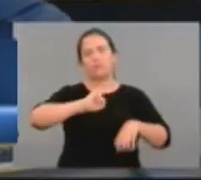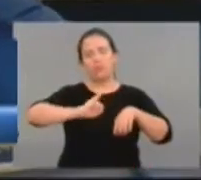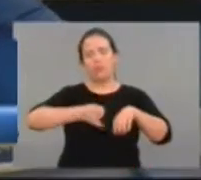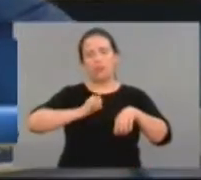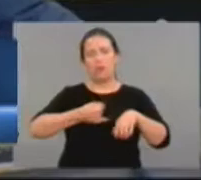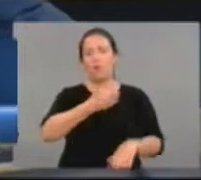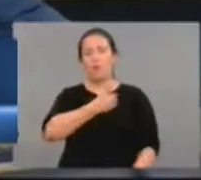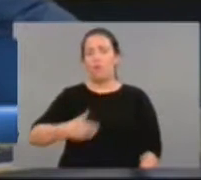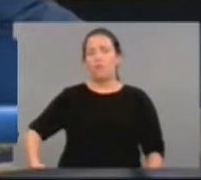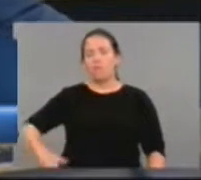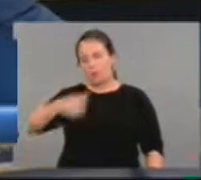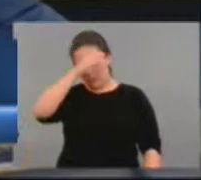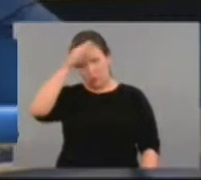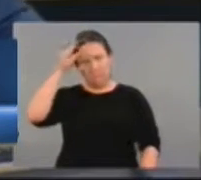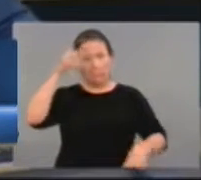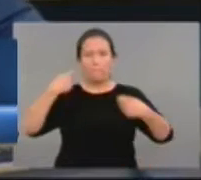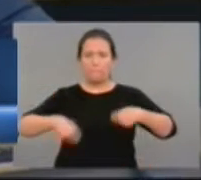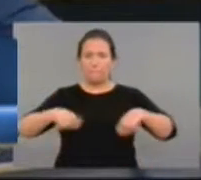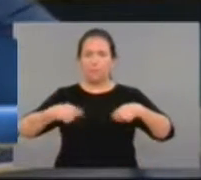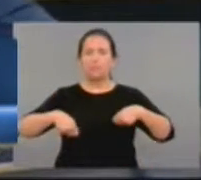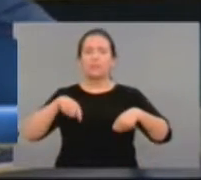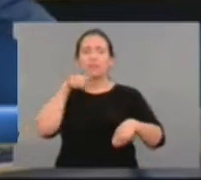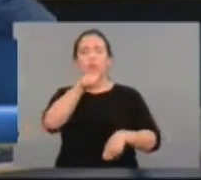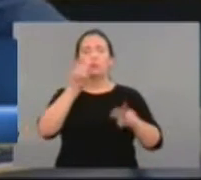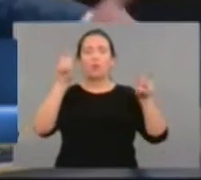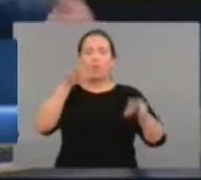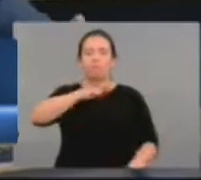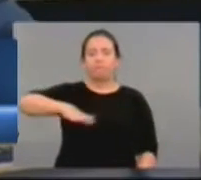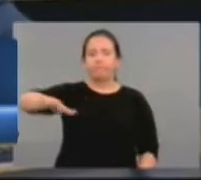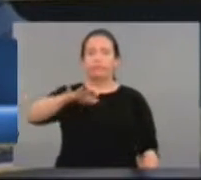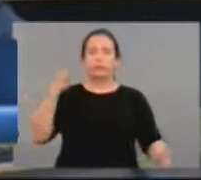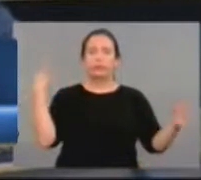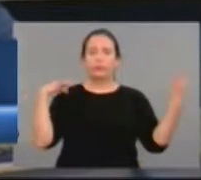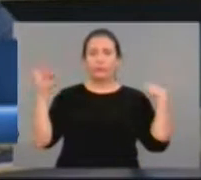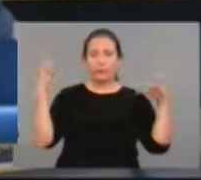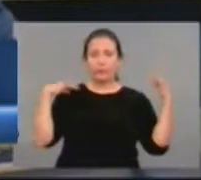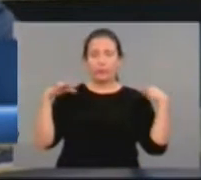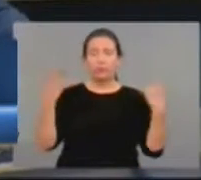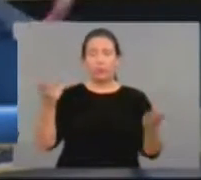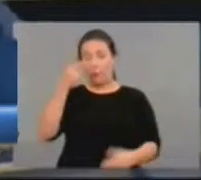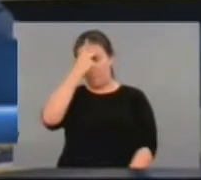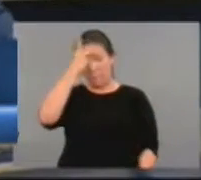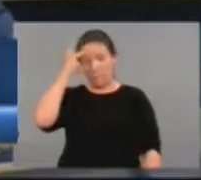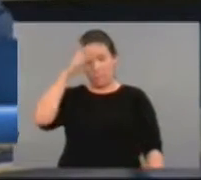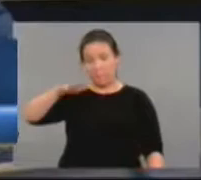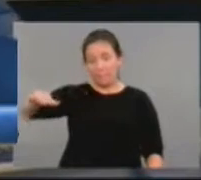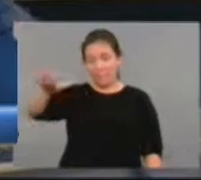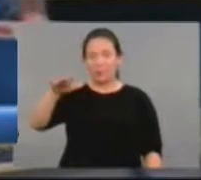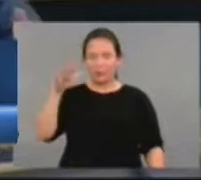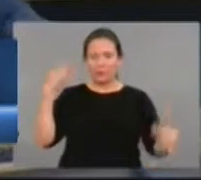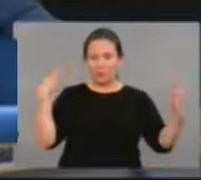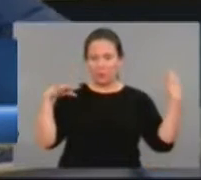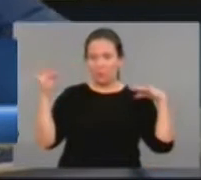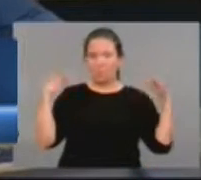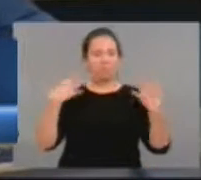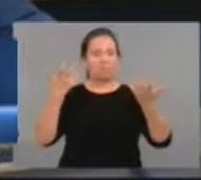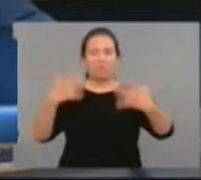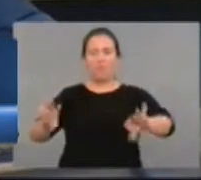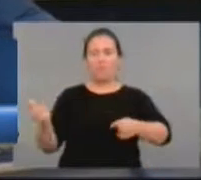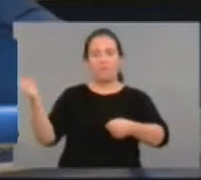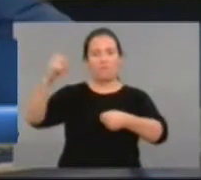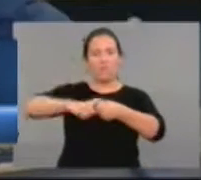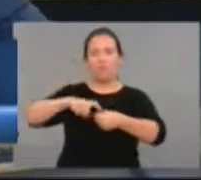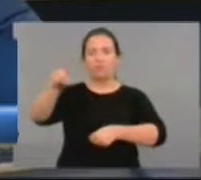Devia dar uma atenção especial esses locais turísticos porque o que é que as pessoas estão dizendo os turistas Estão dizendo não volto mais